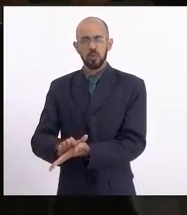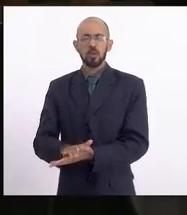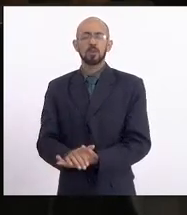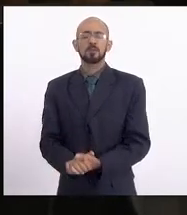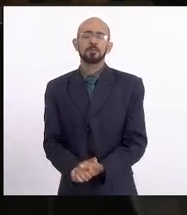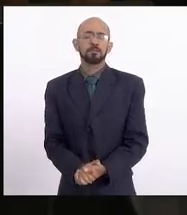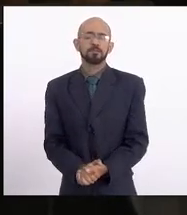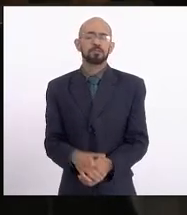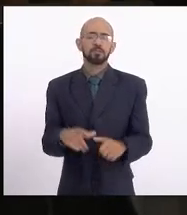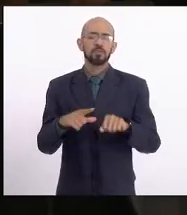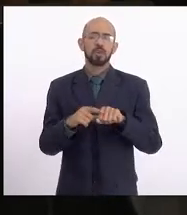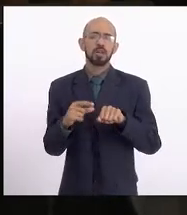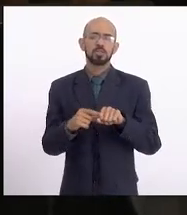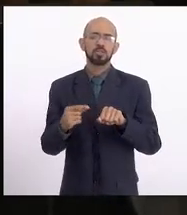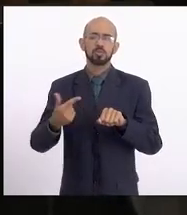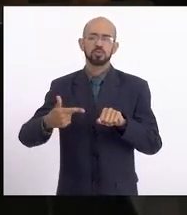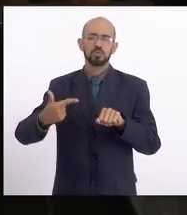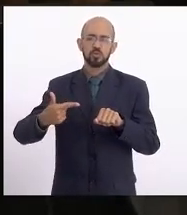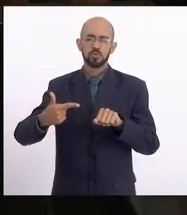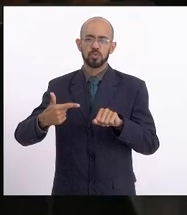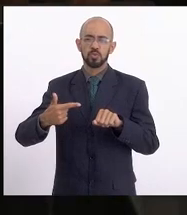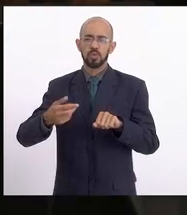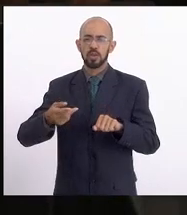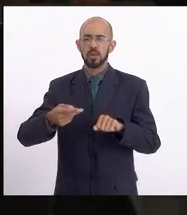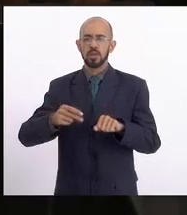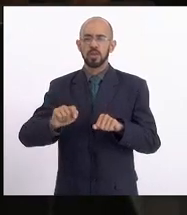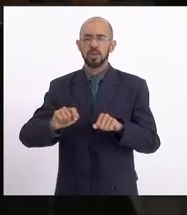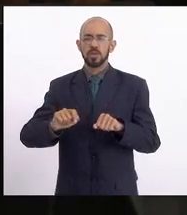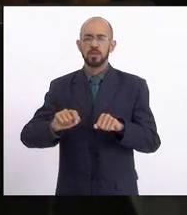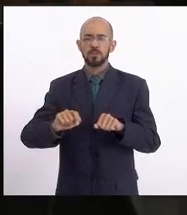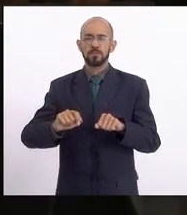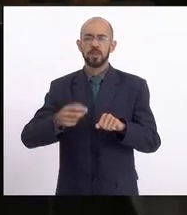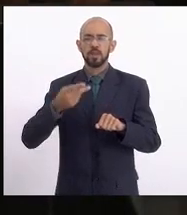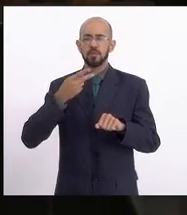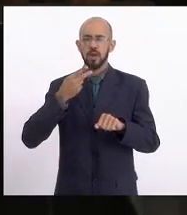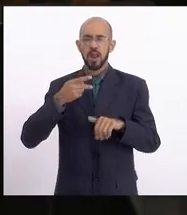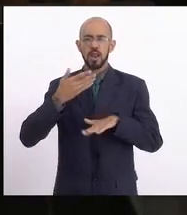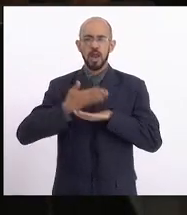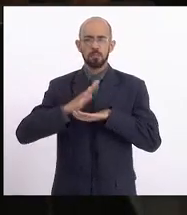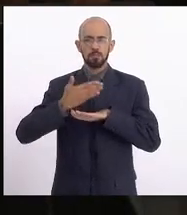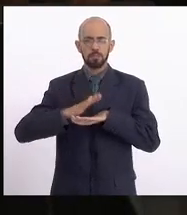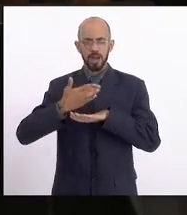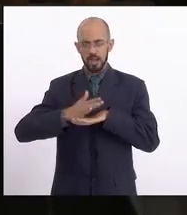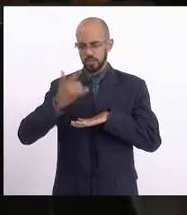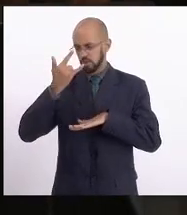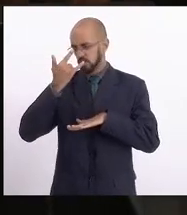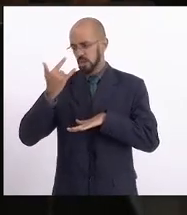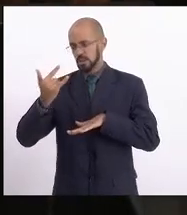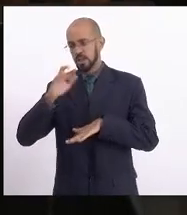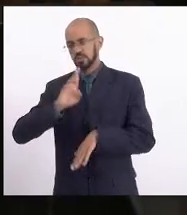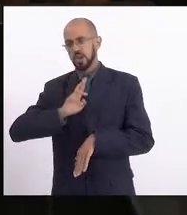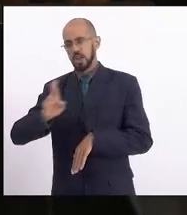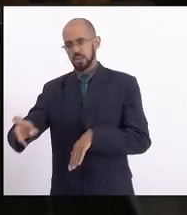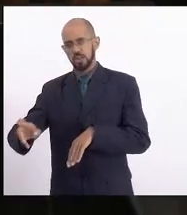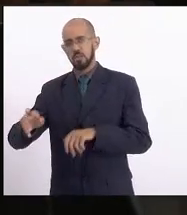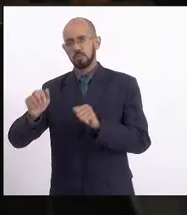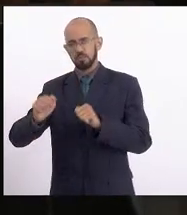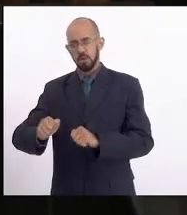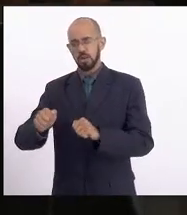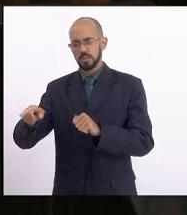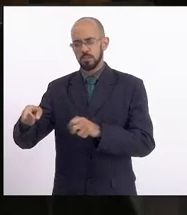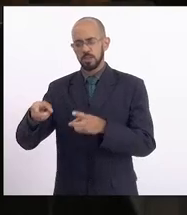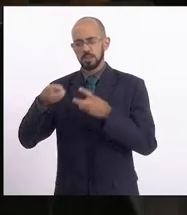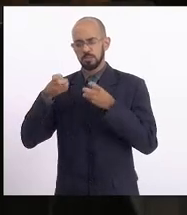artigo 2 desse projeto, ele consta: a prática de assédio religioso pode ser identificada